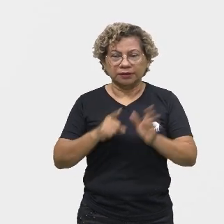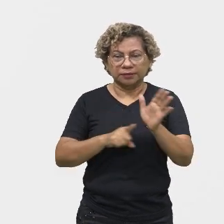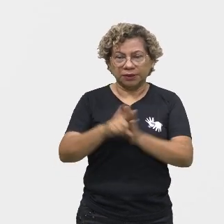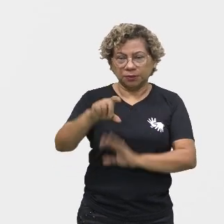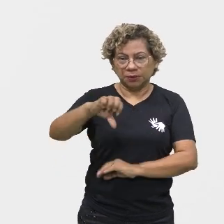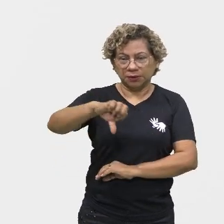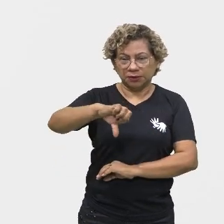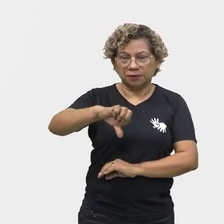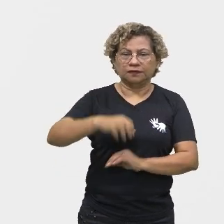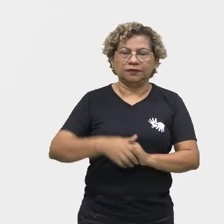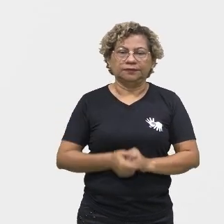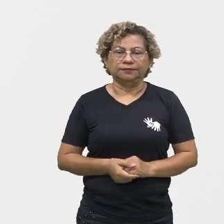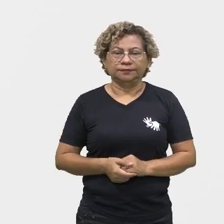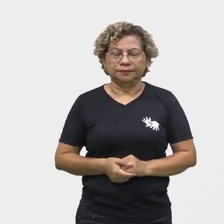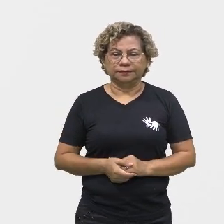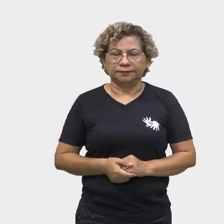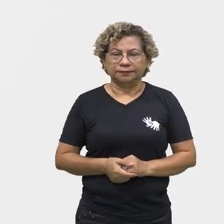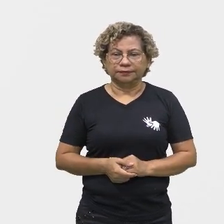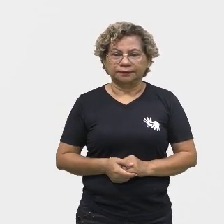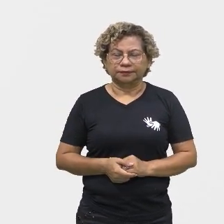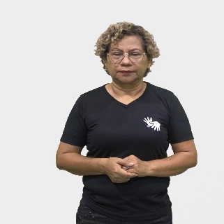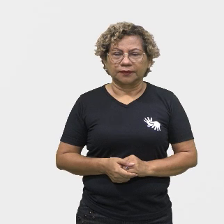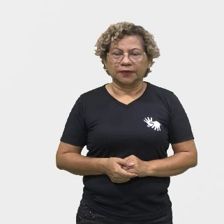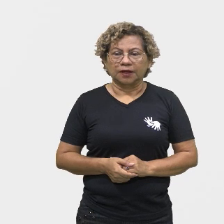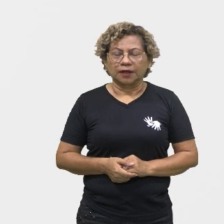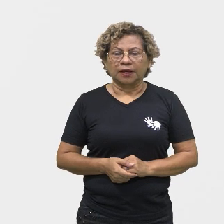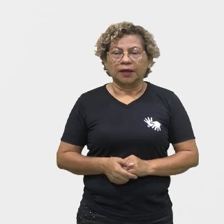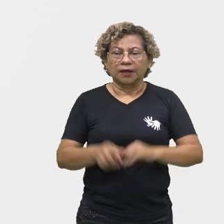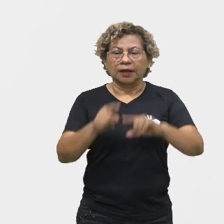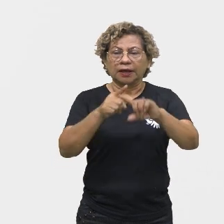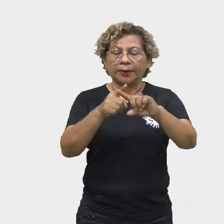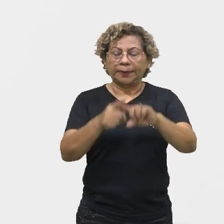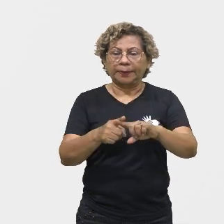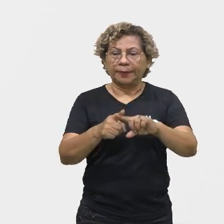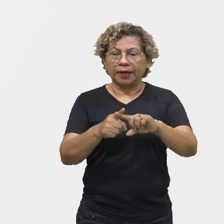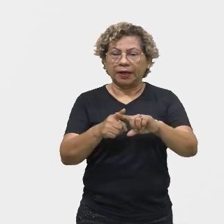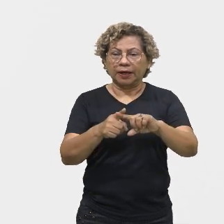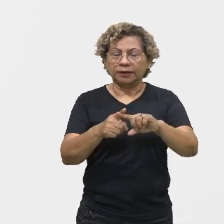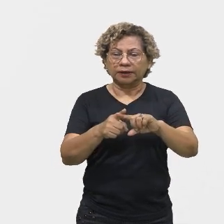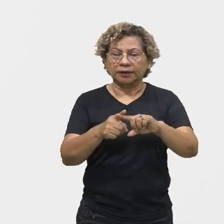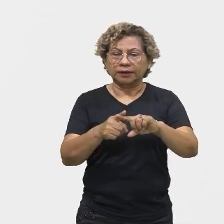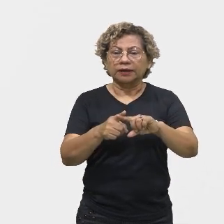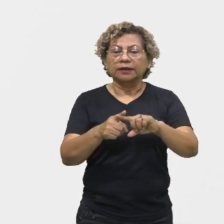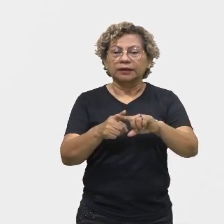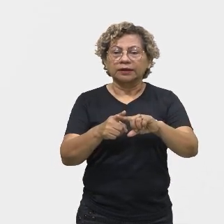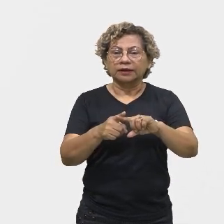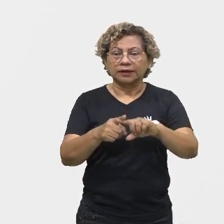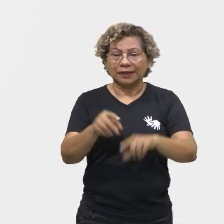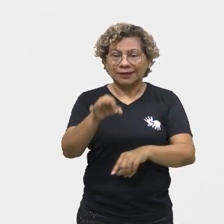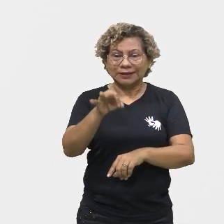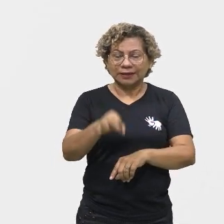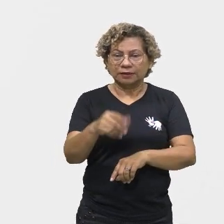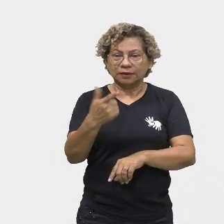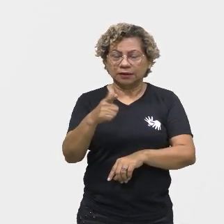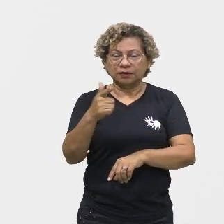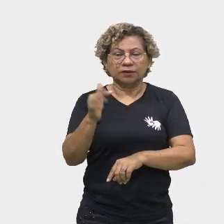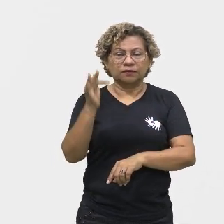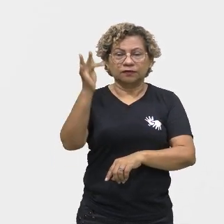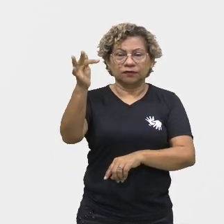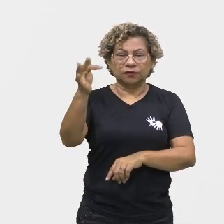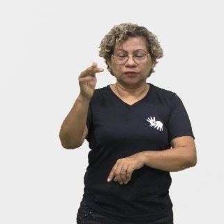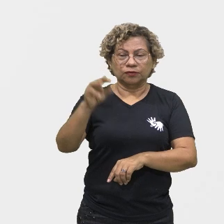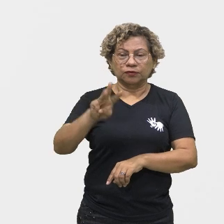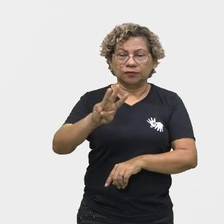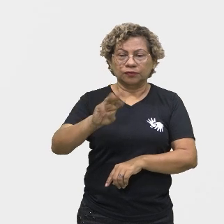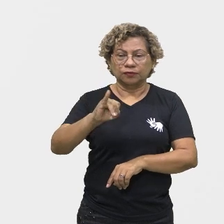9. Destaque a frase que não apresenta erro quanto ao uso do futuro com will. Então, nós temos aí